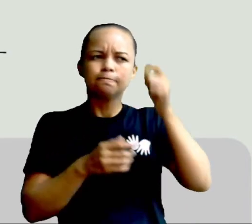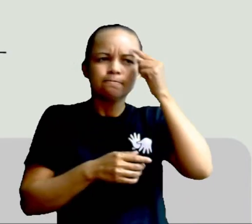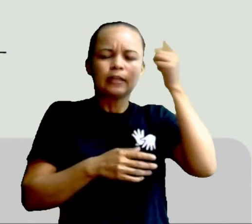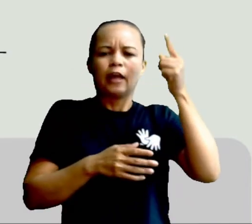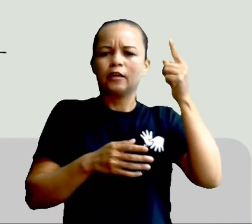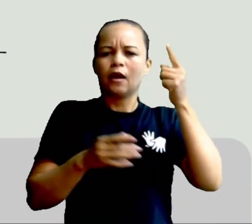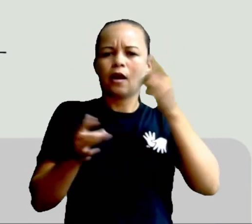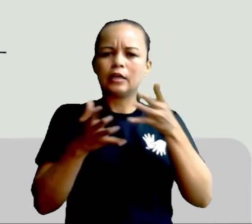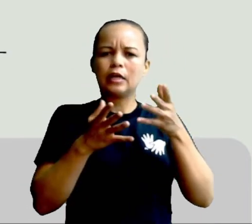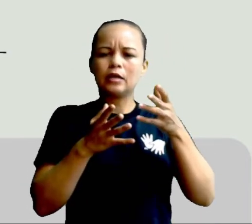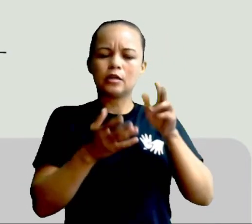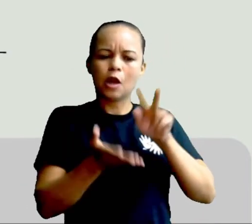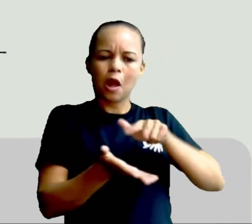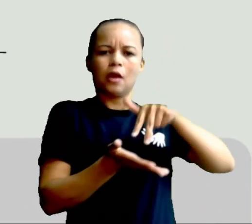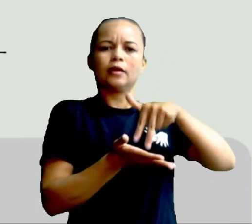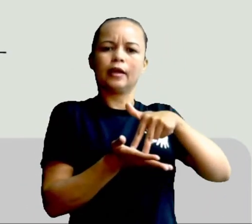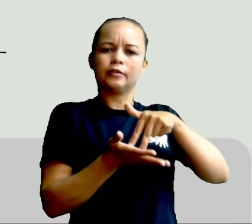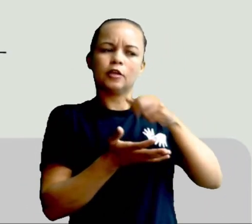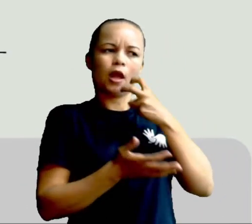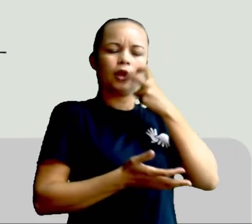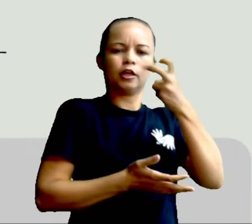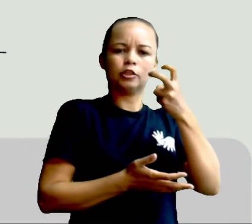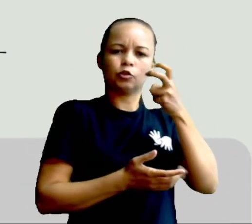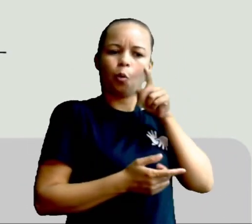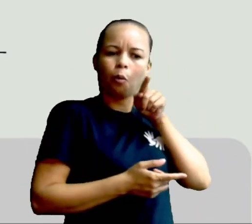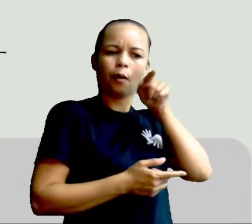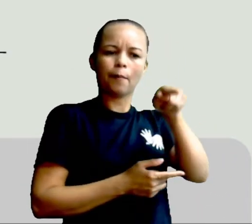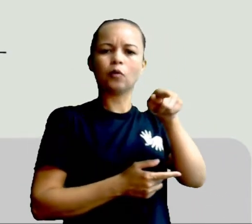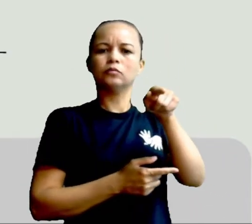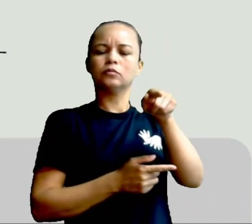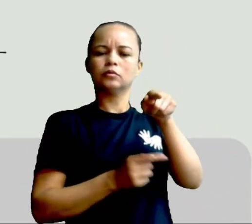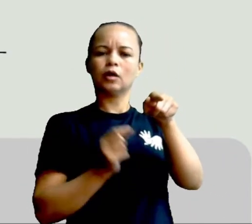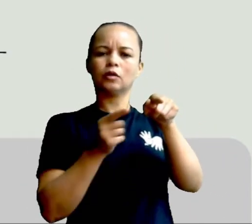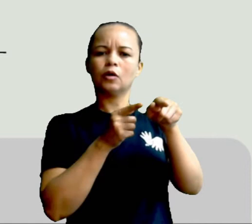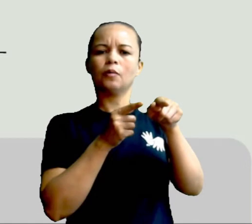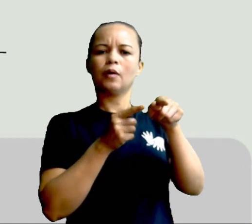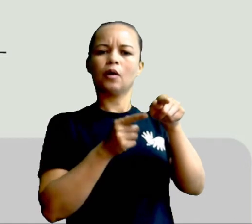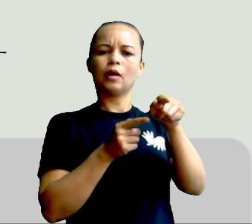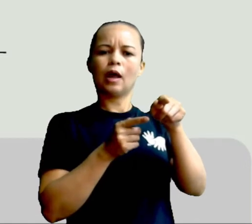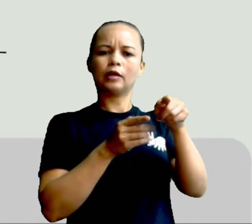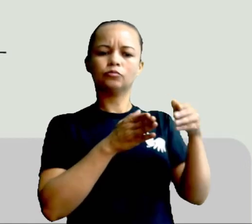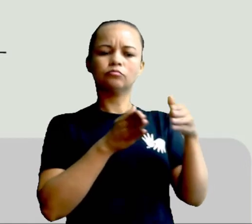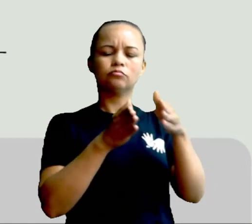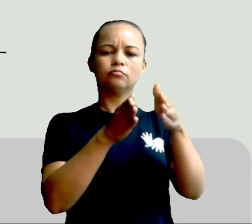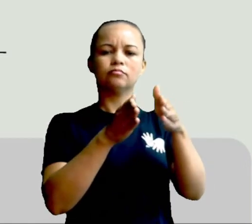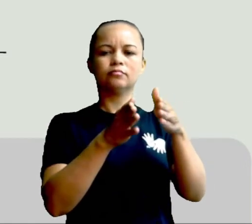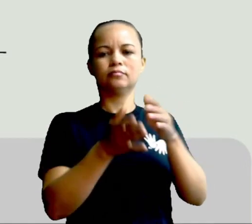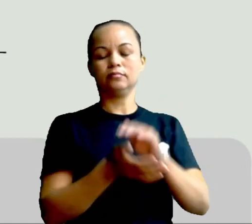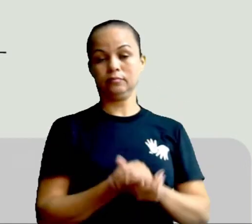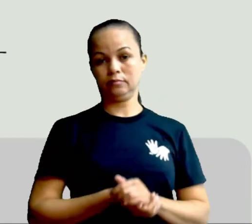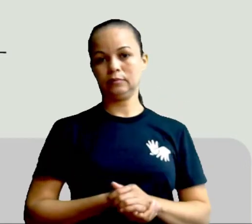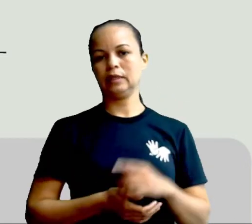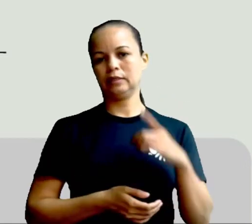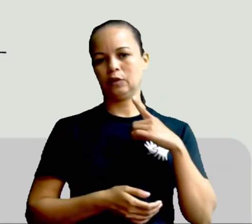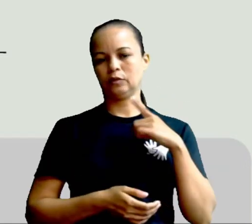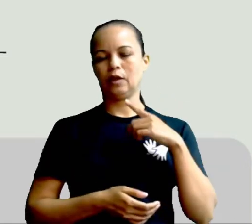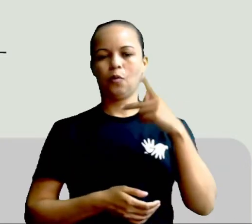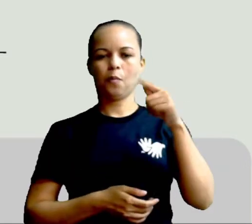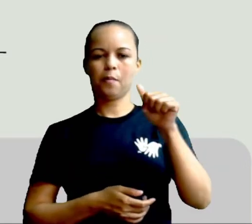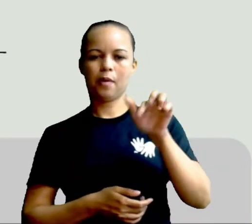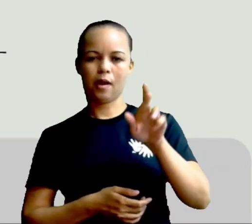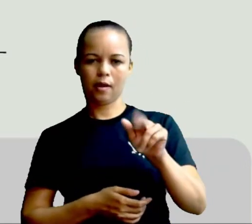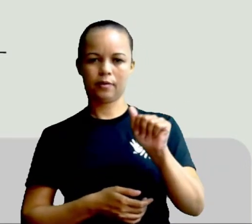súbita, ergueu-se e gritou, apontando vagamente para o lado da vila. Então, temos aqui a